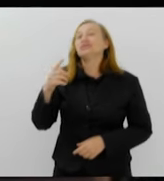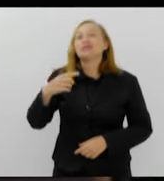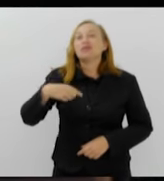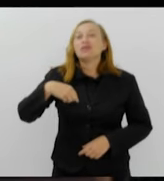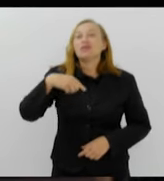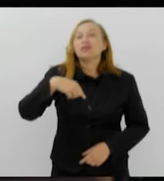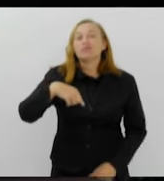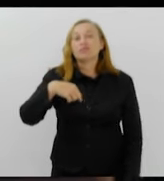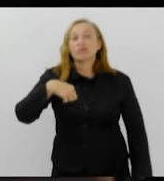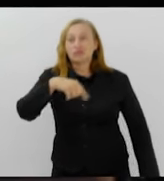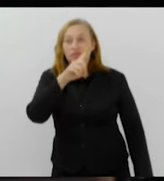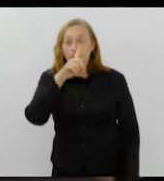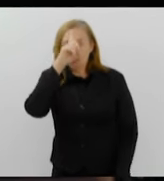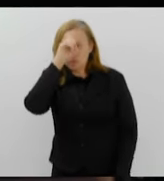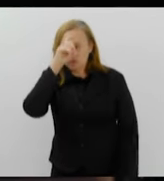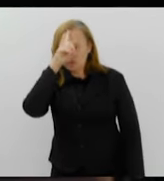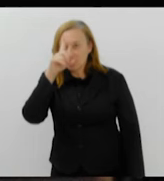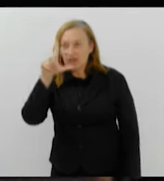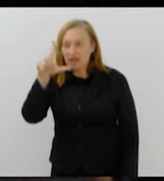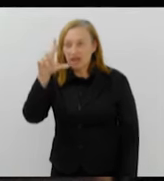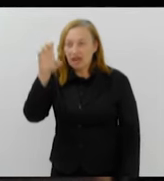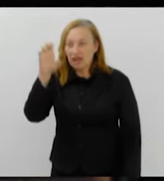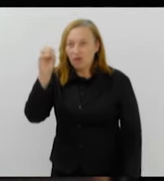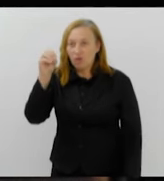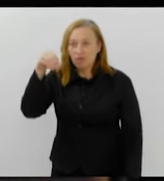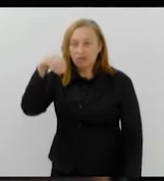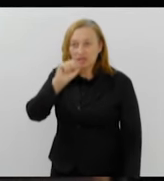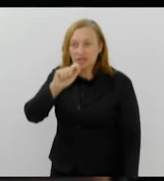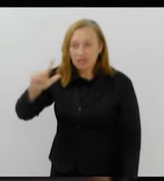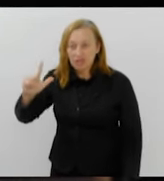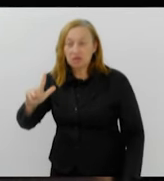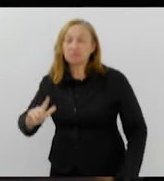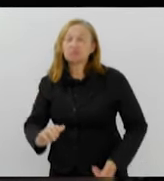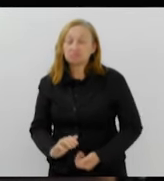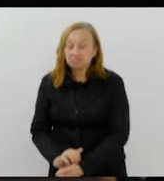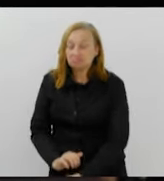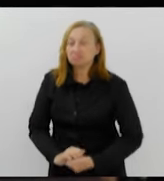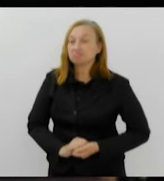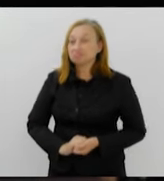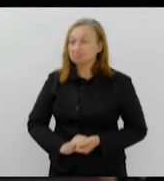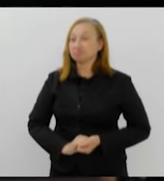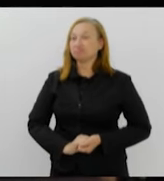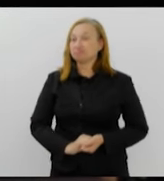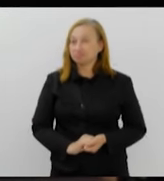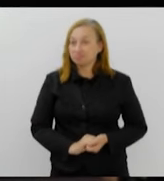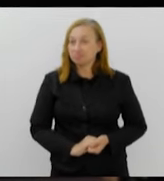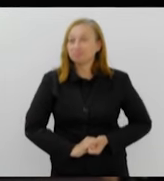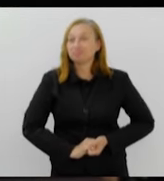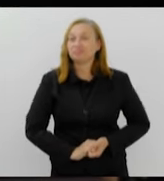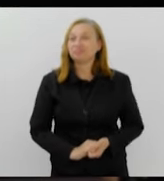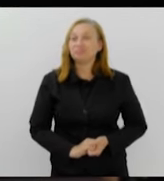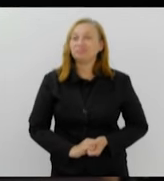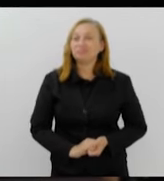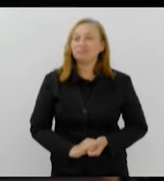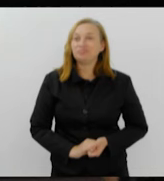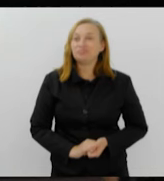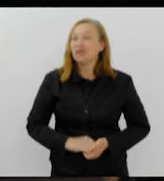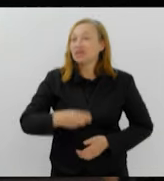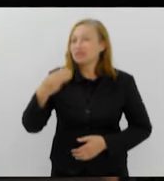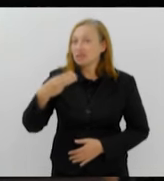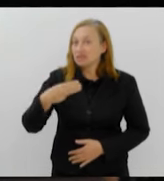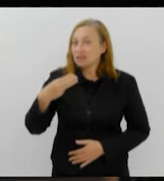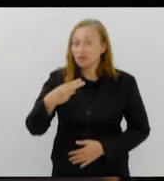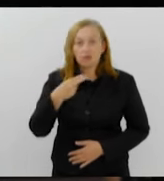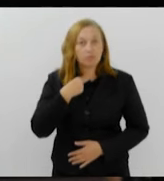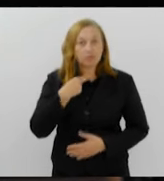de esquerda que é um filiado do partido dos trabalhadores e das trabalhadoras terceiro que a gente também não Pode admitir